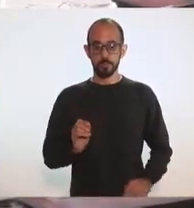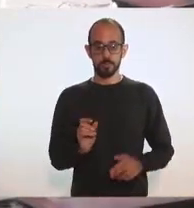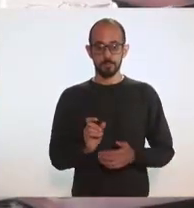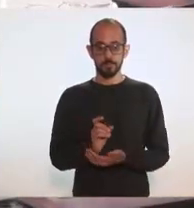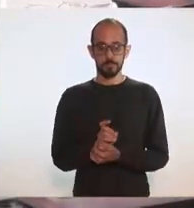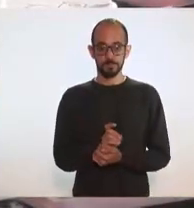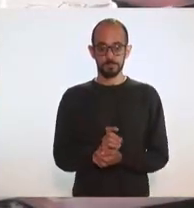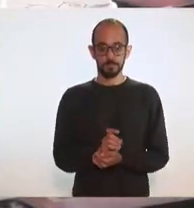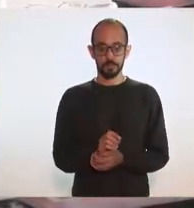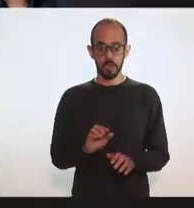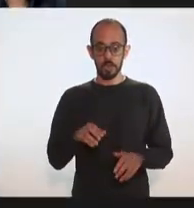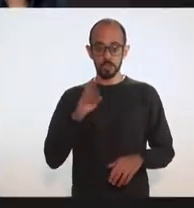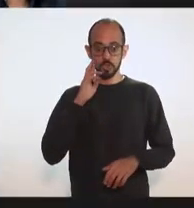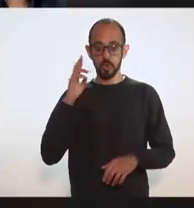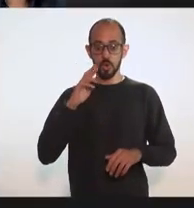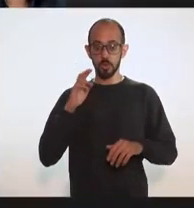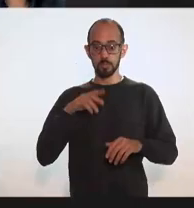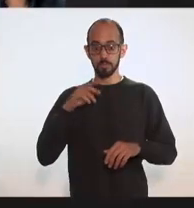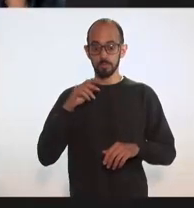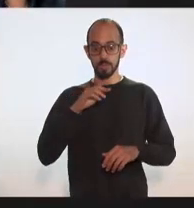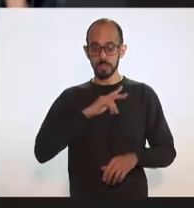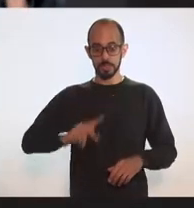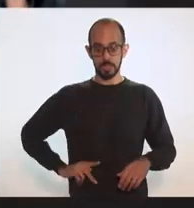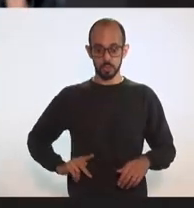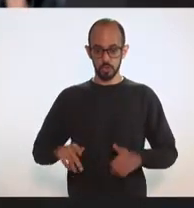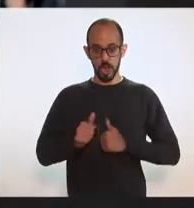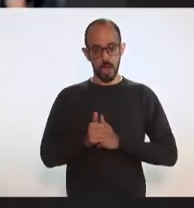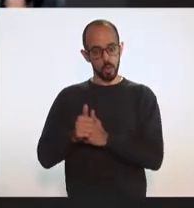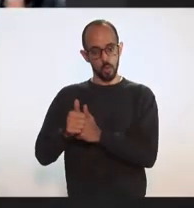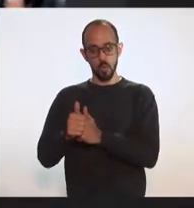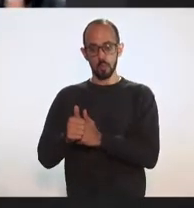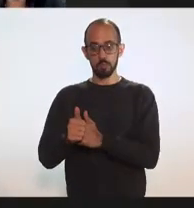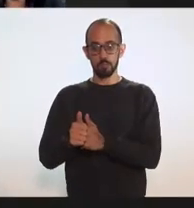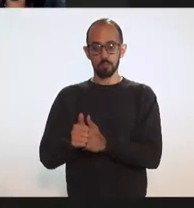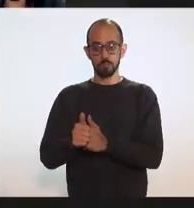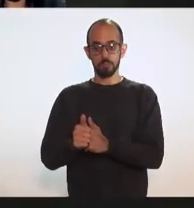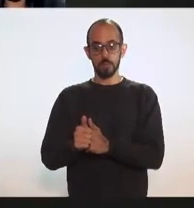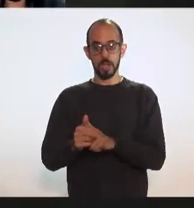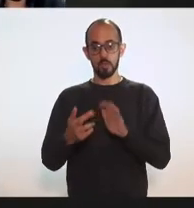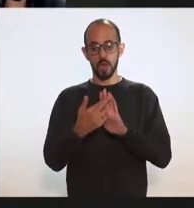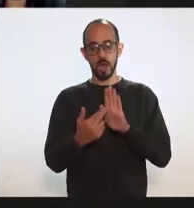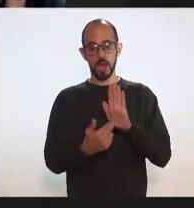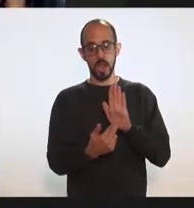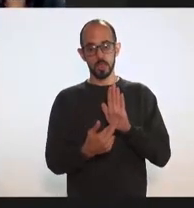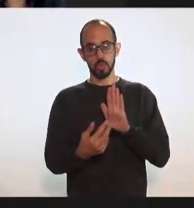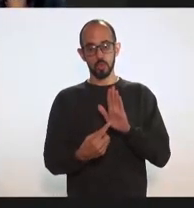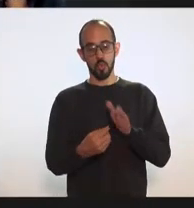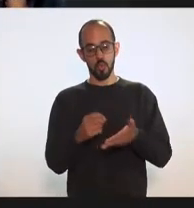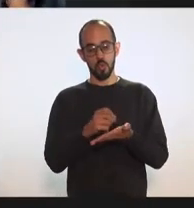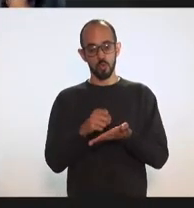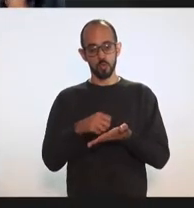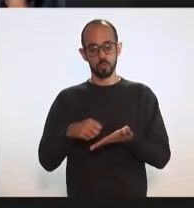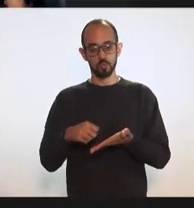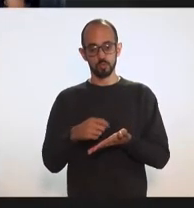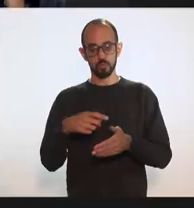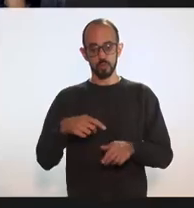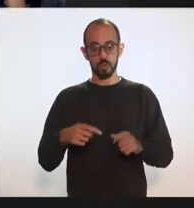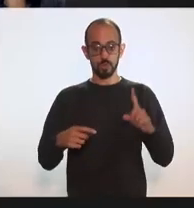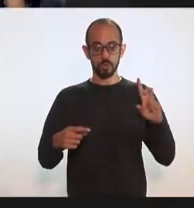Senhor presidente. Senhor presidente, acompanho o relator, senhor presidente. 2-1.